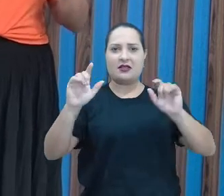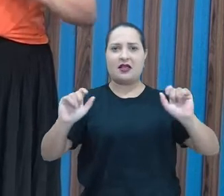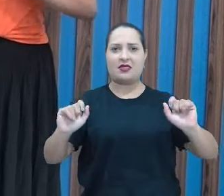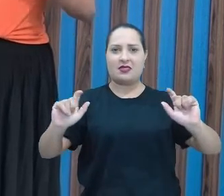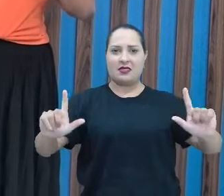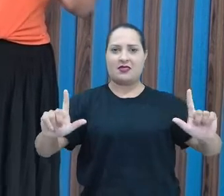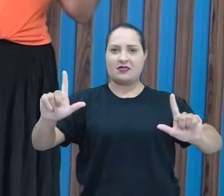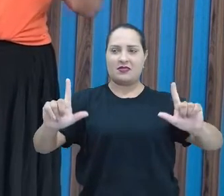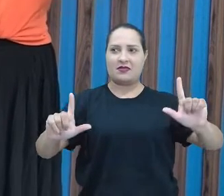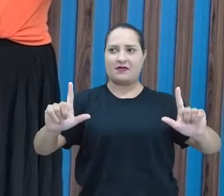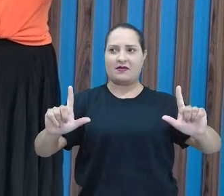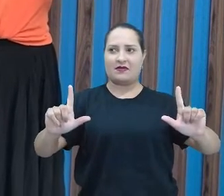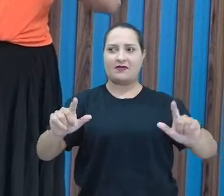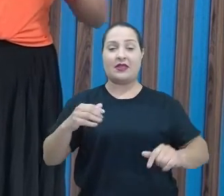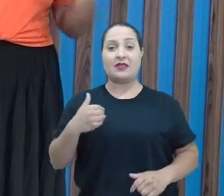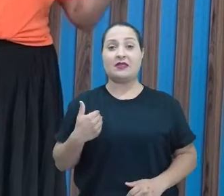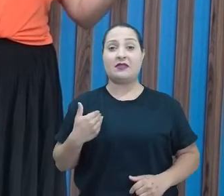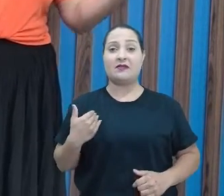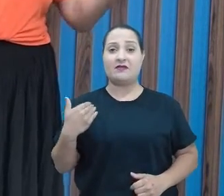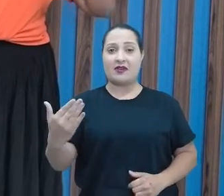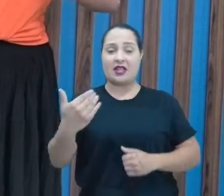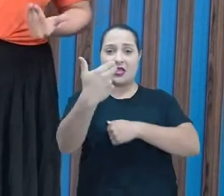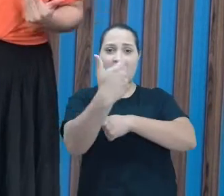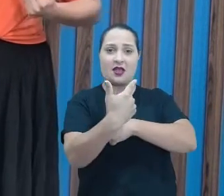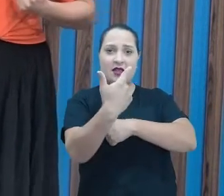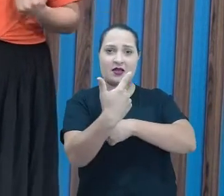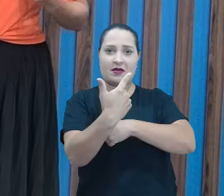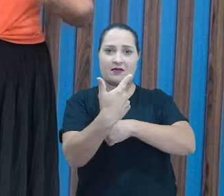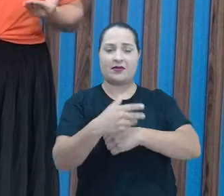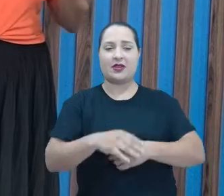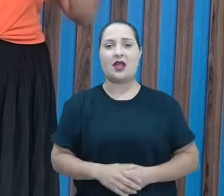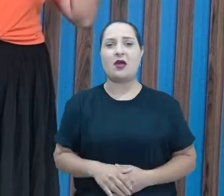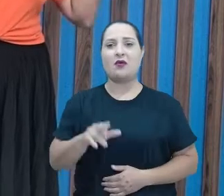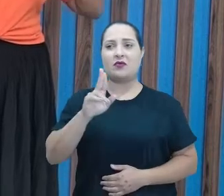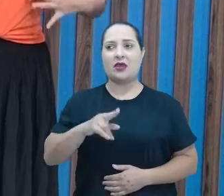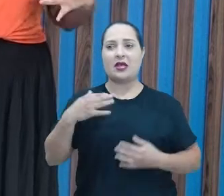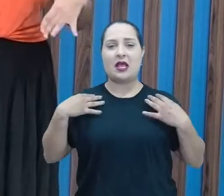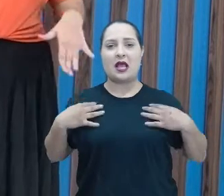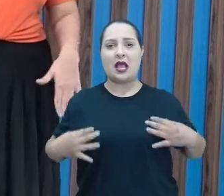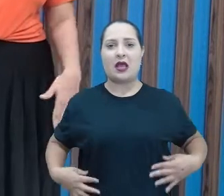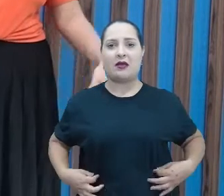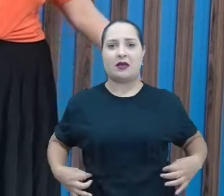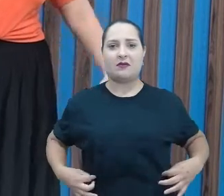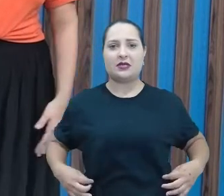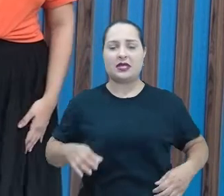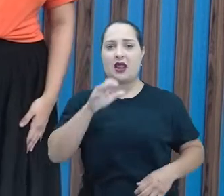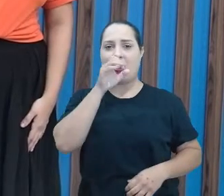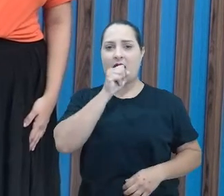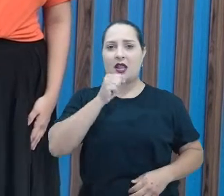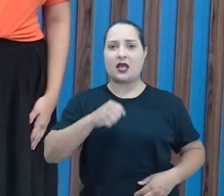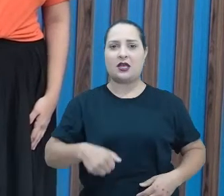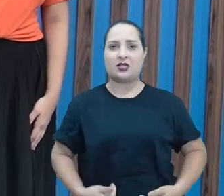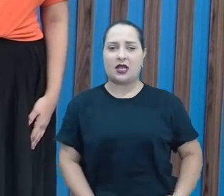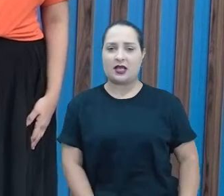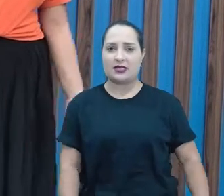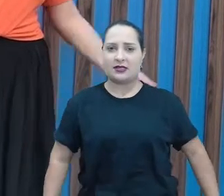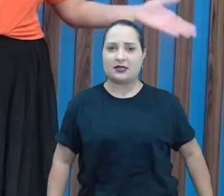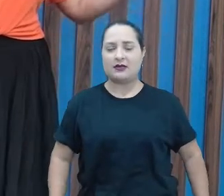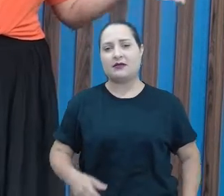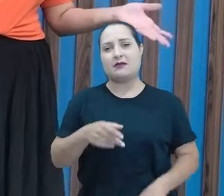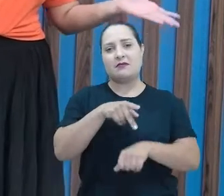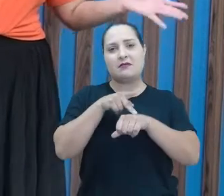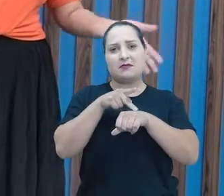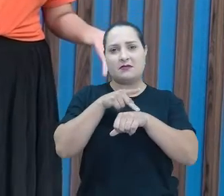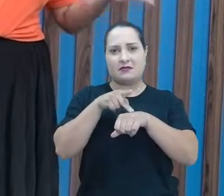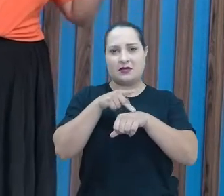Perdão, gente, em frente à câmera aqui em frente, usando uma camisa laranja e uma saia preta, tá certo?